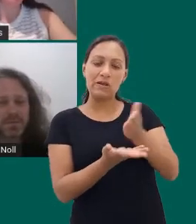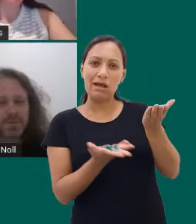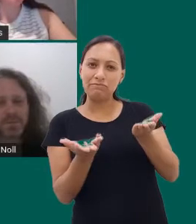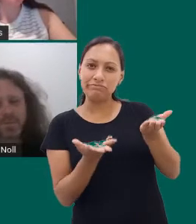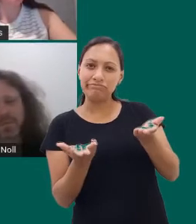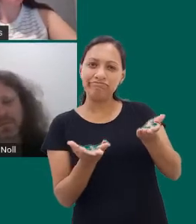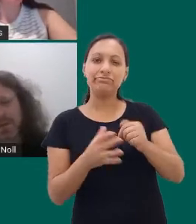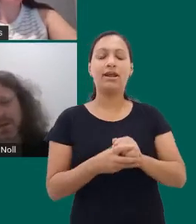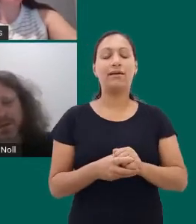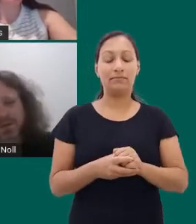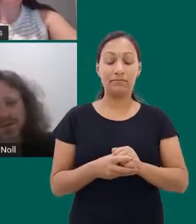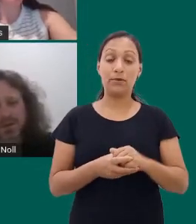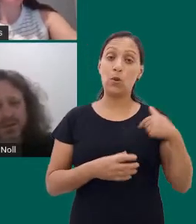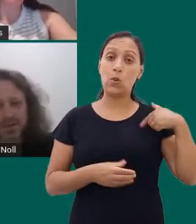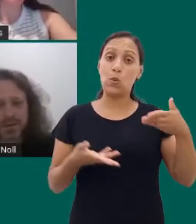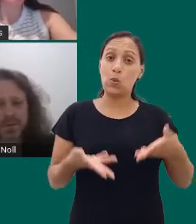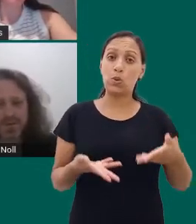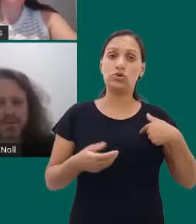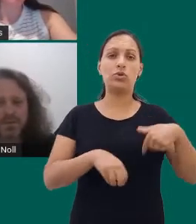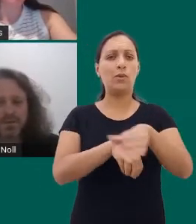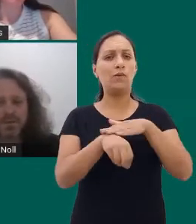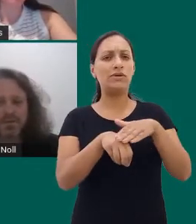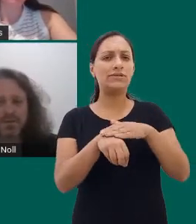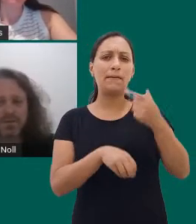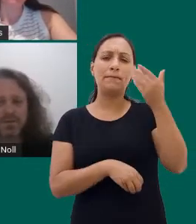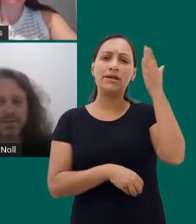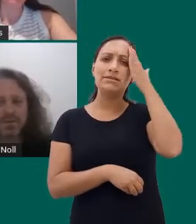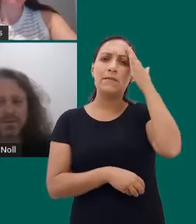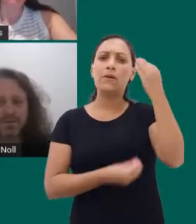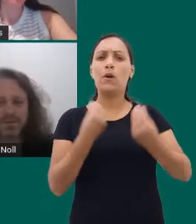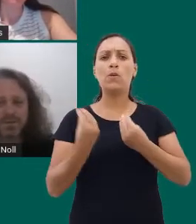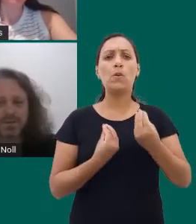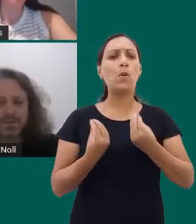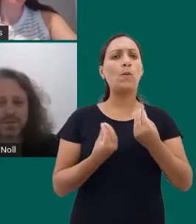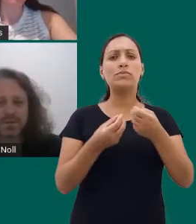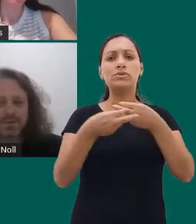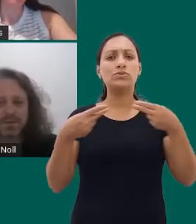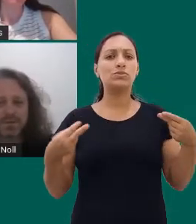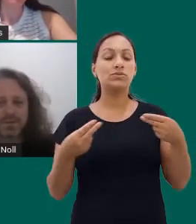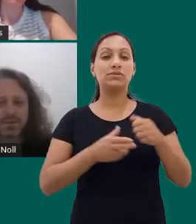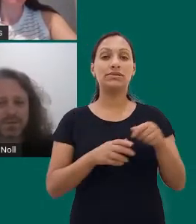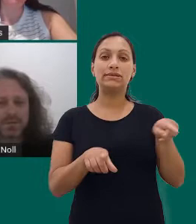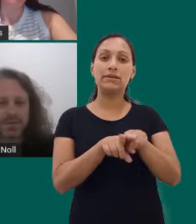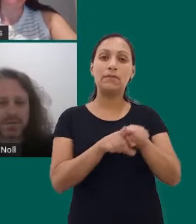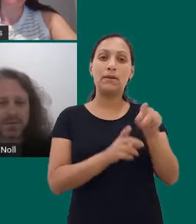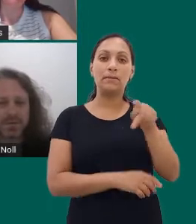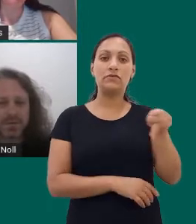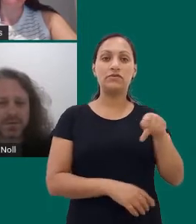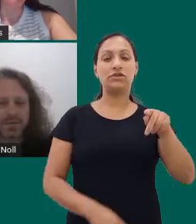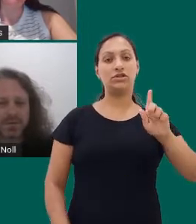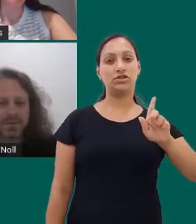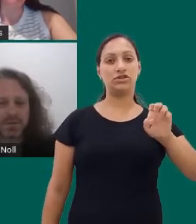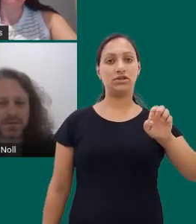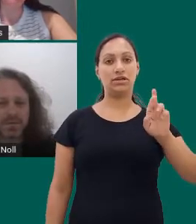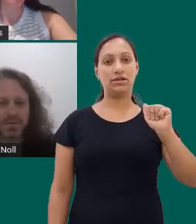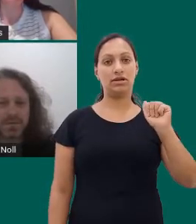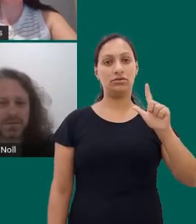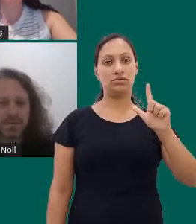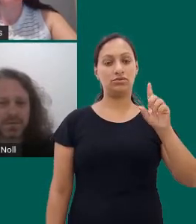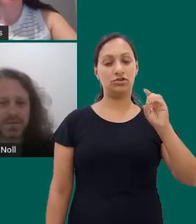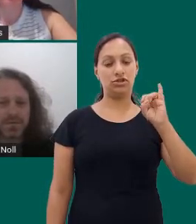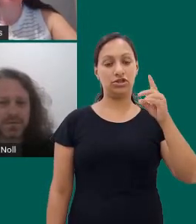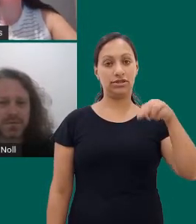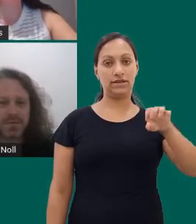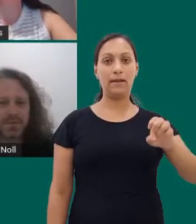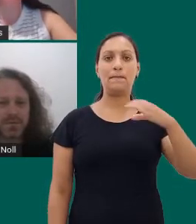para conversar, para debater, para contar como é que são as coisas, né? A professora Geraldine, que é de português,